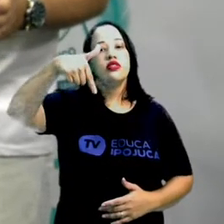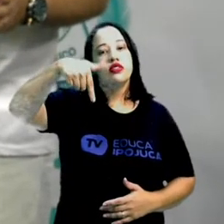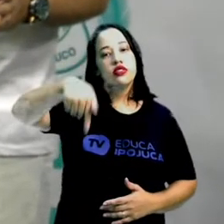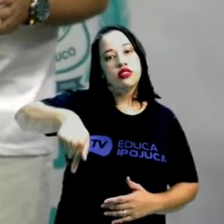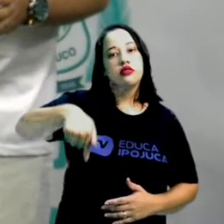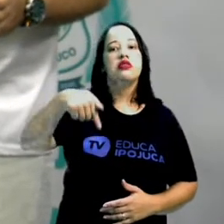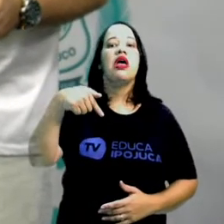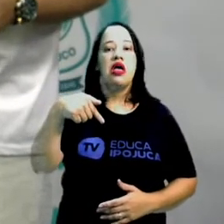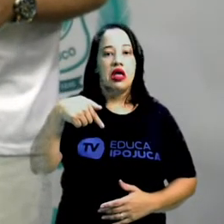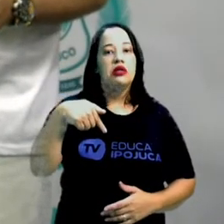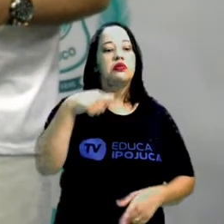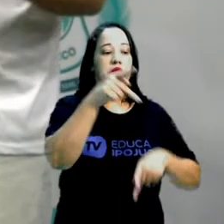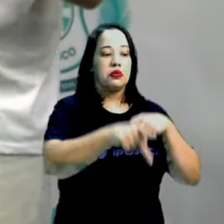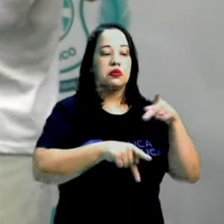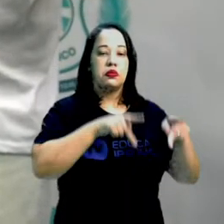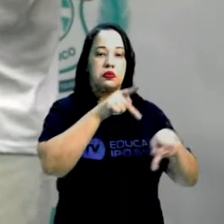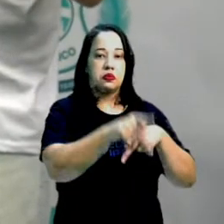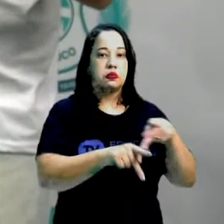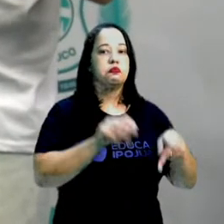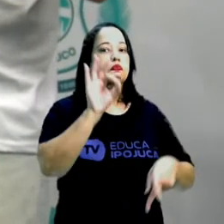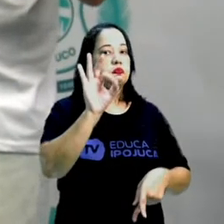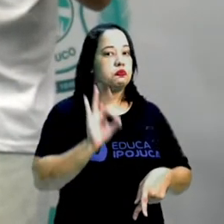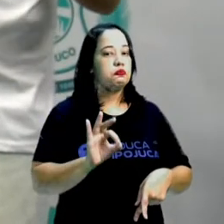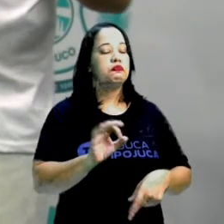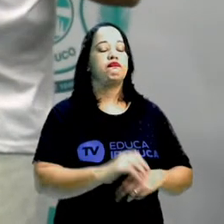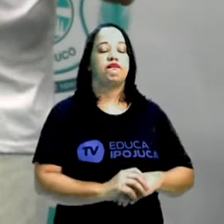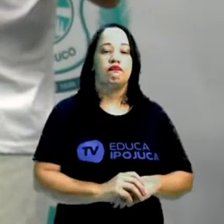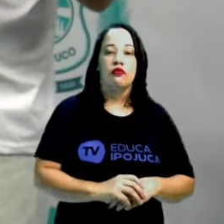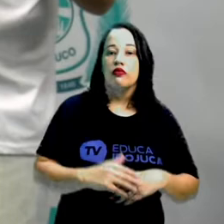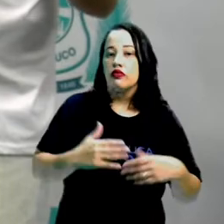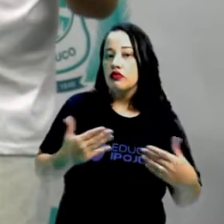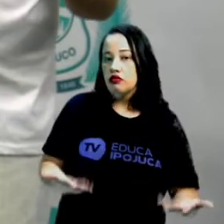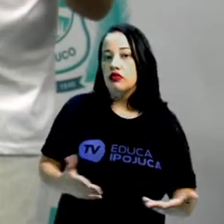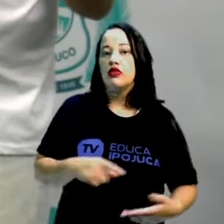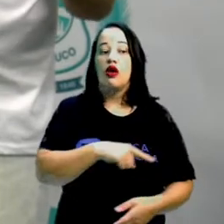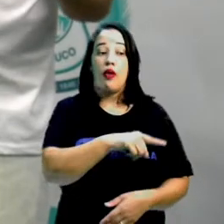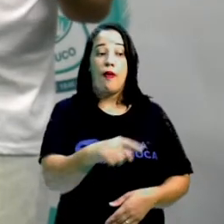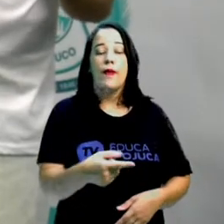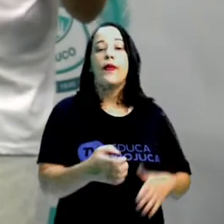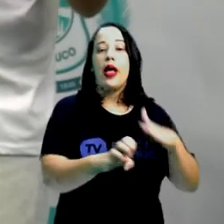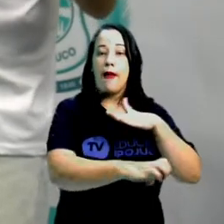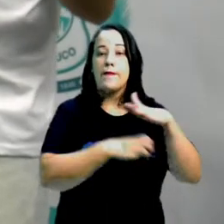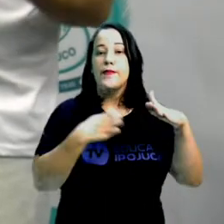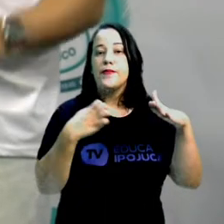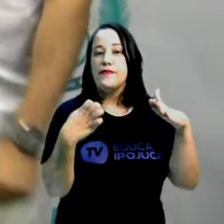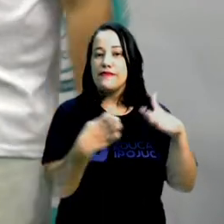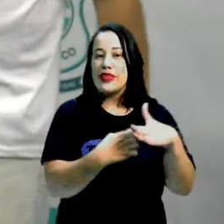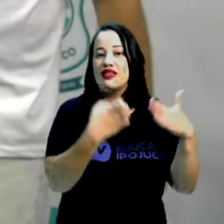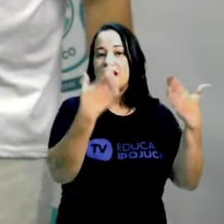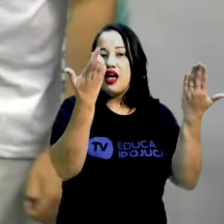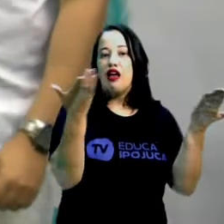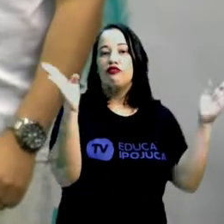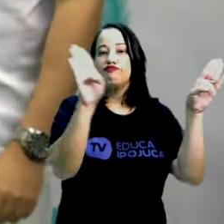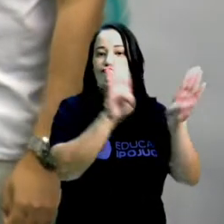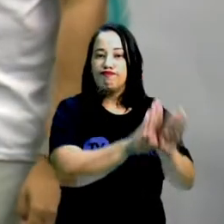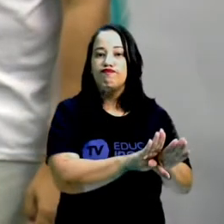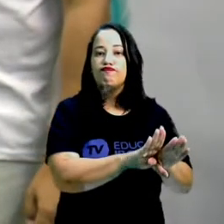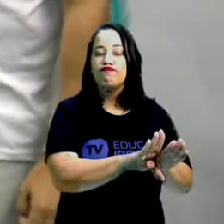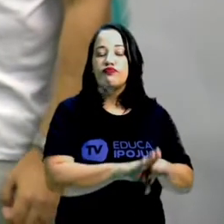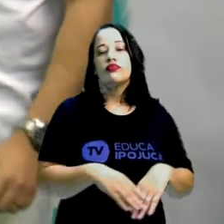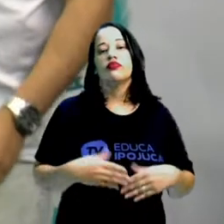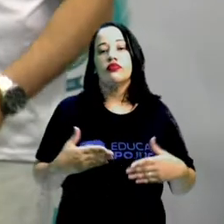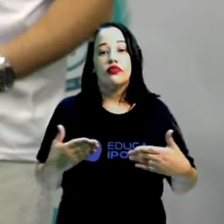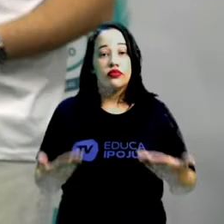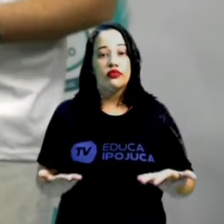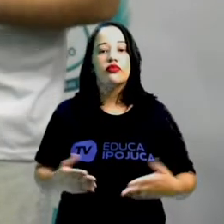da população Ok E como eu falei várias empresas vão decretar falência E aí temos